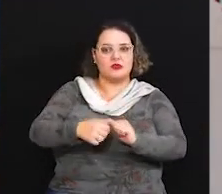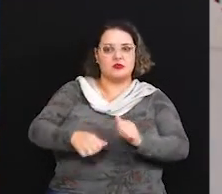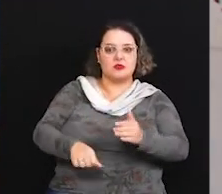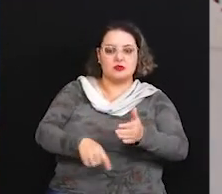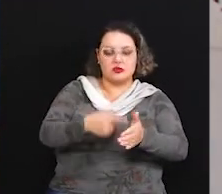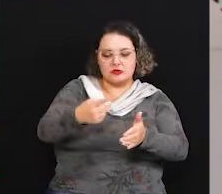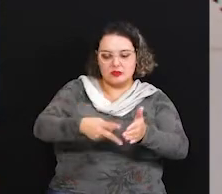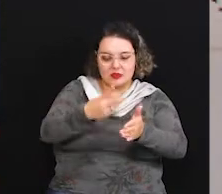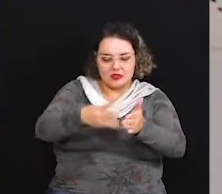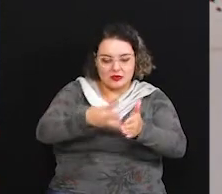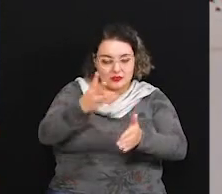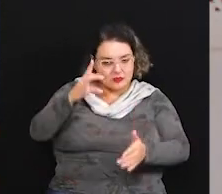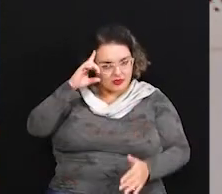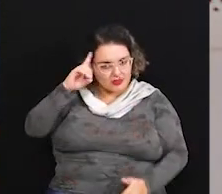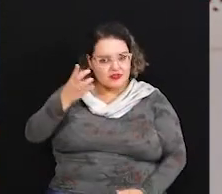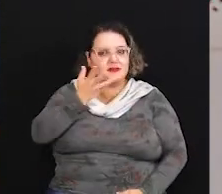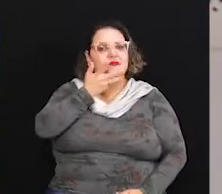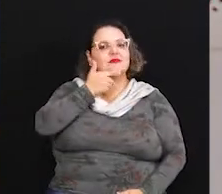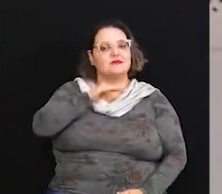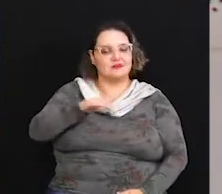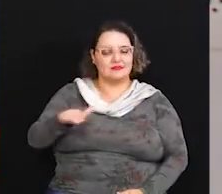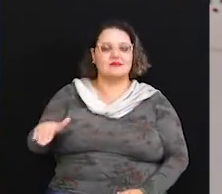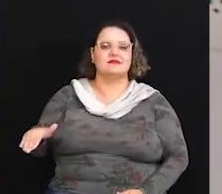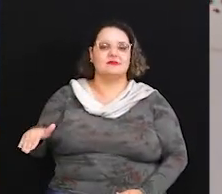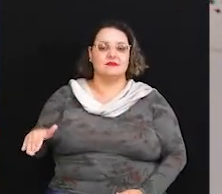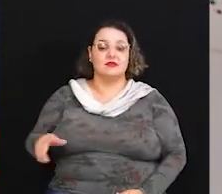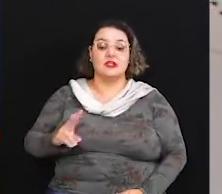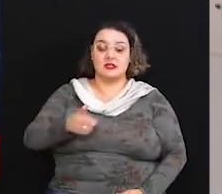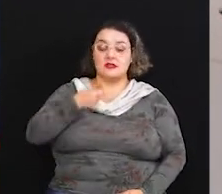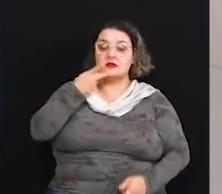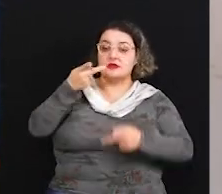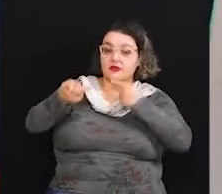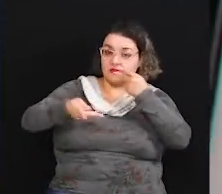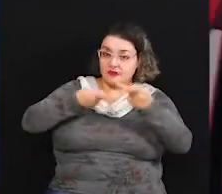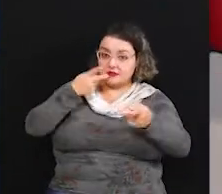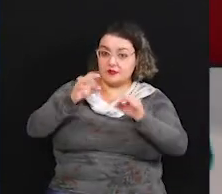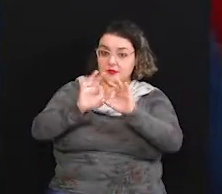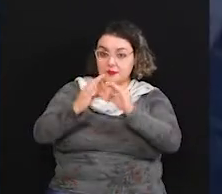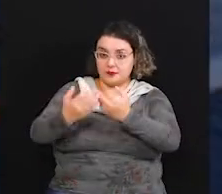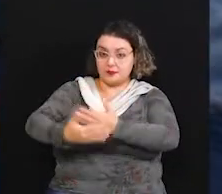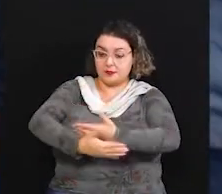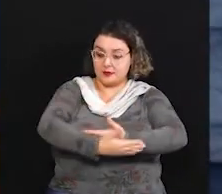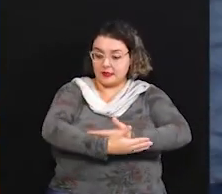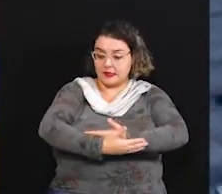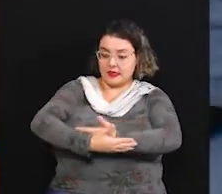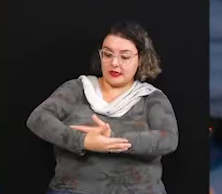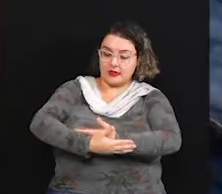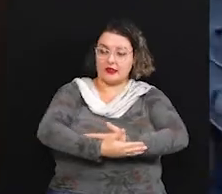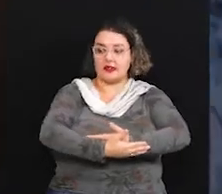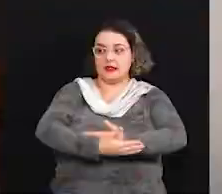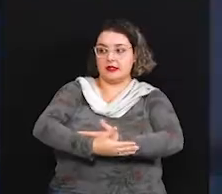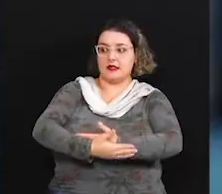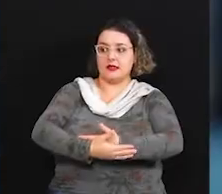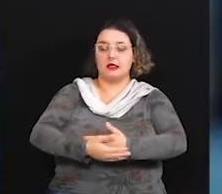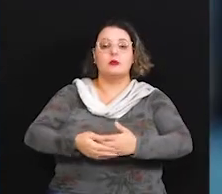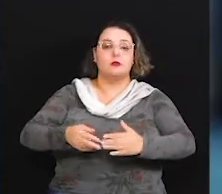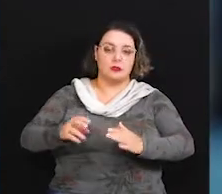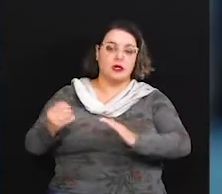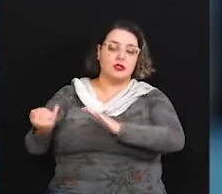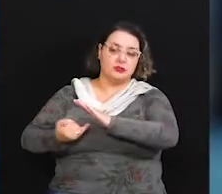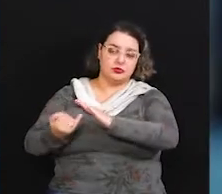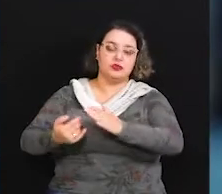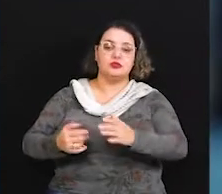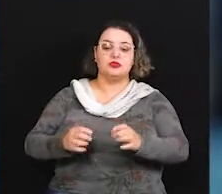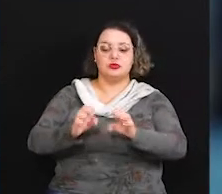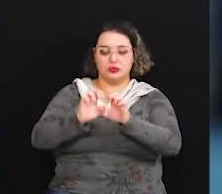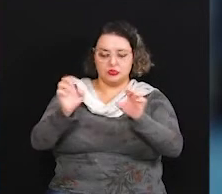os primeiros dias da criança. E eu sempre digo para todas as famílias dos bebês, que a gente é uma instituição que